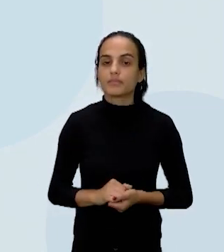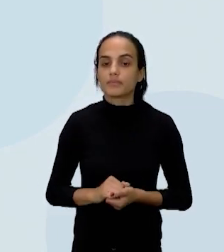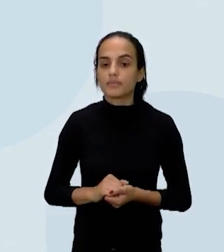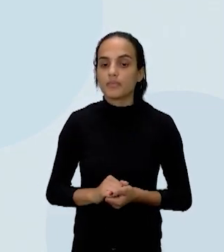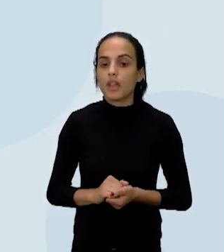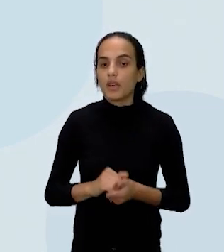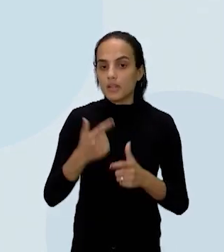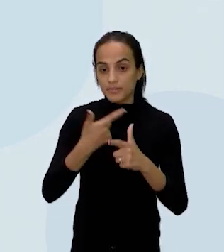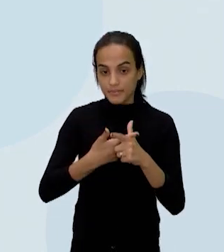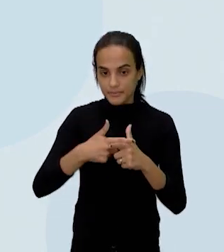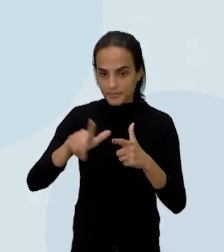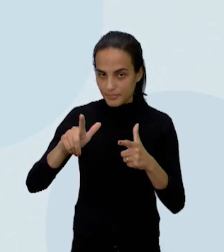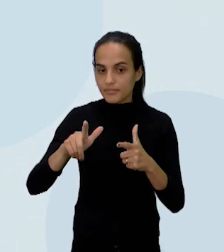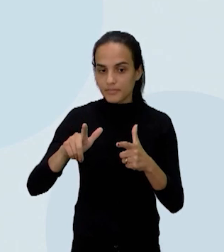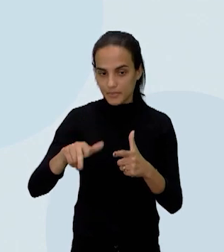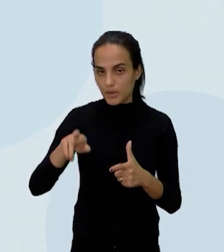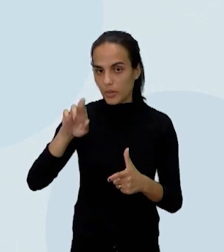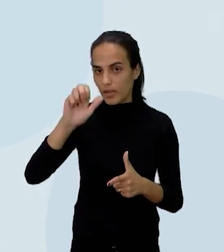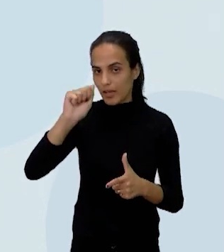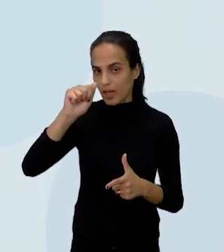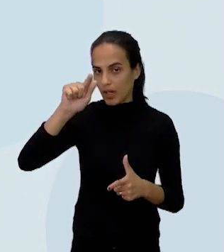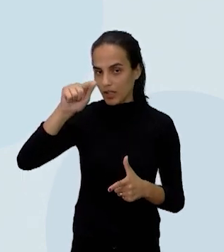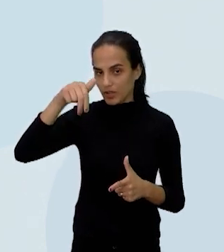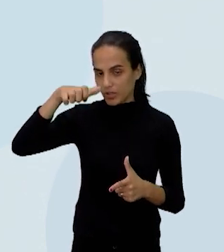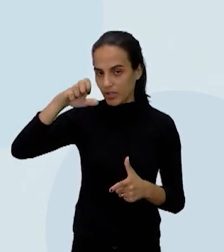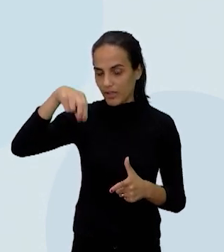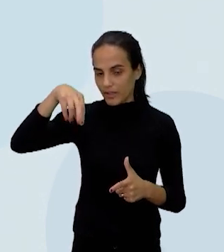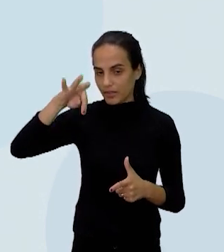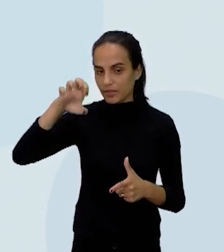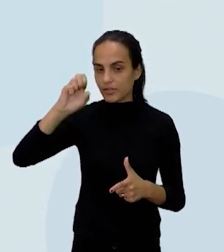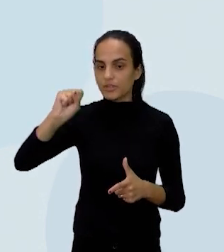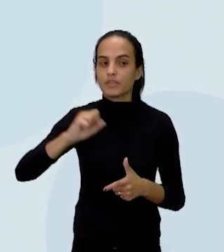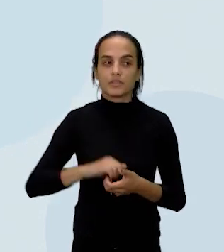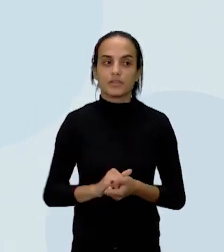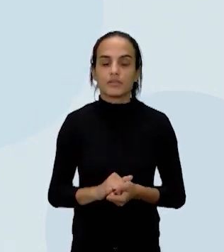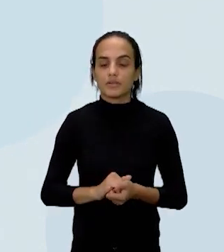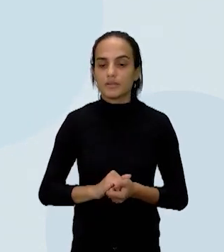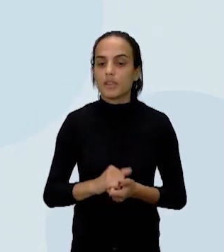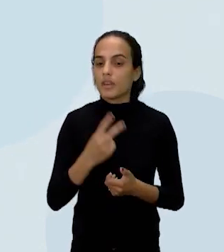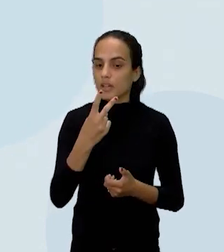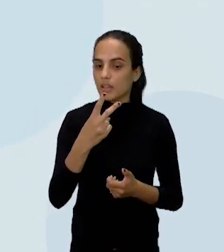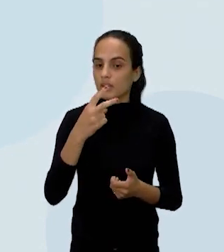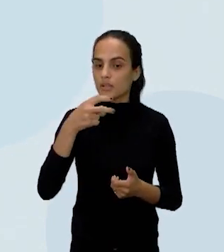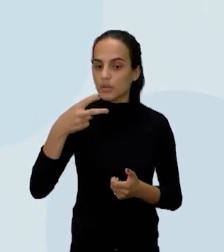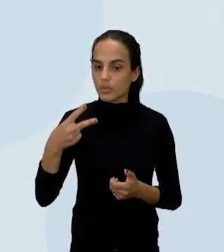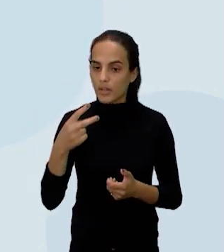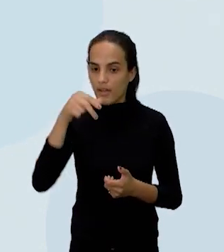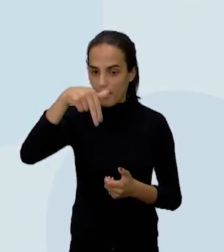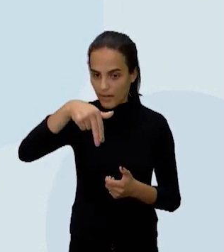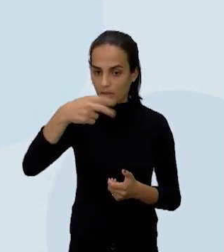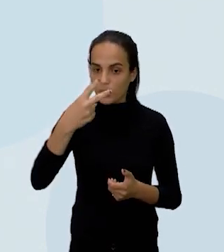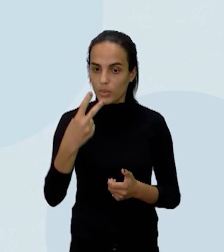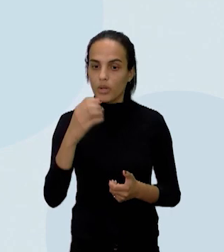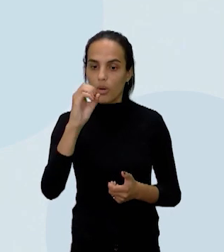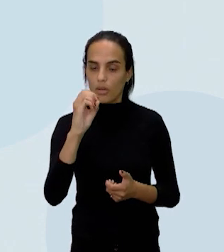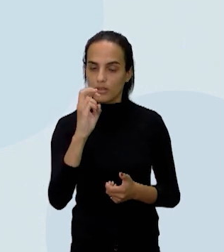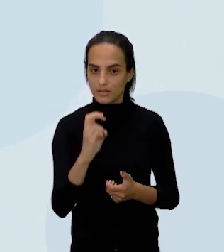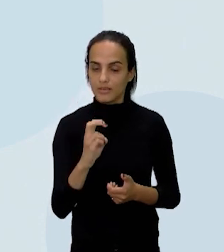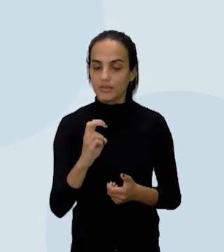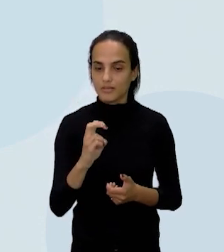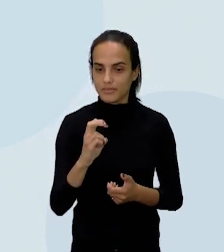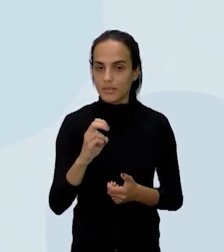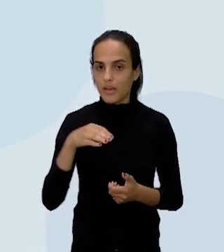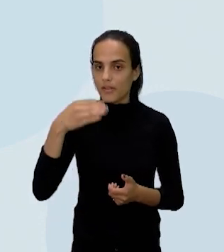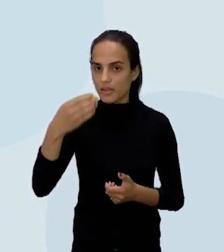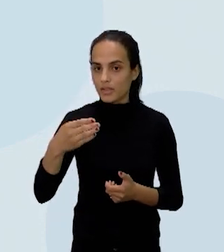eu divido pelos reagentes, N2O5, e na frente do N2O5 eu tenho um 2. Então,